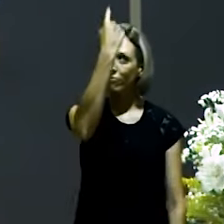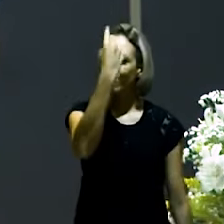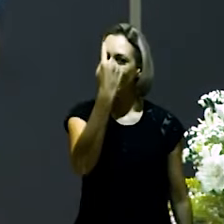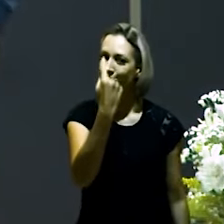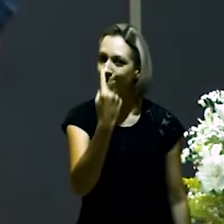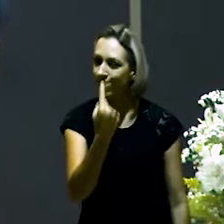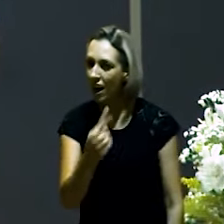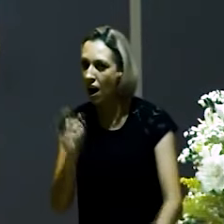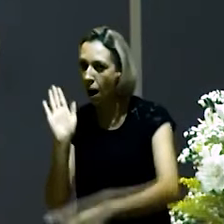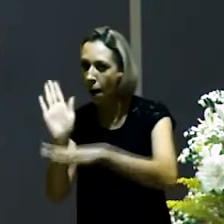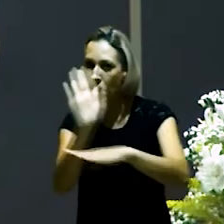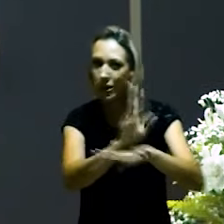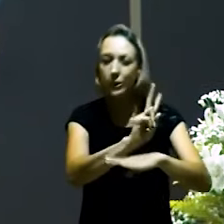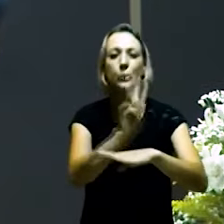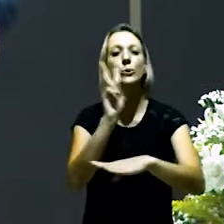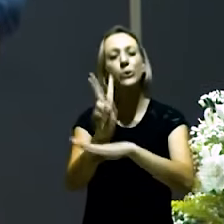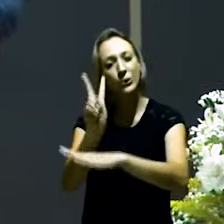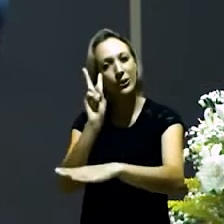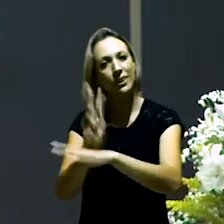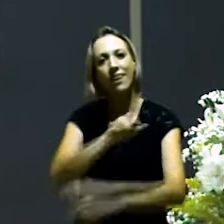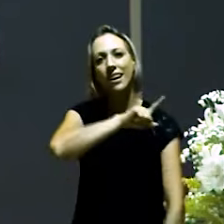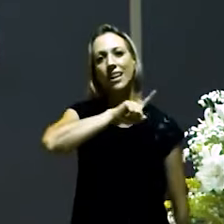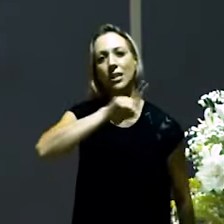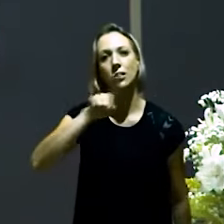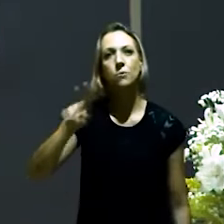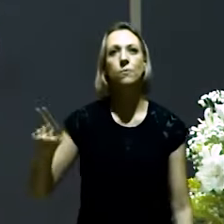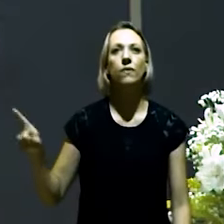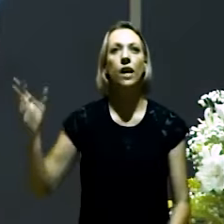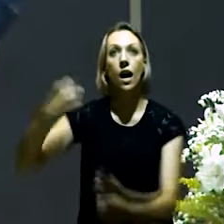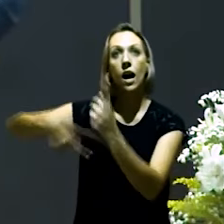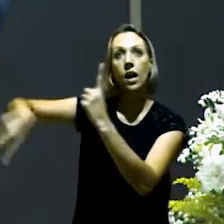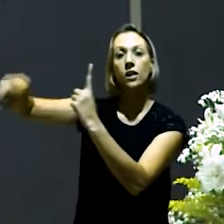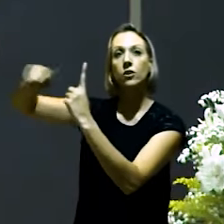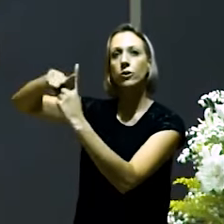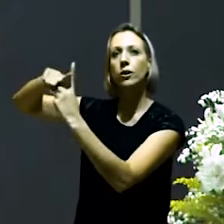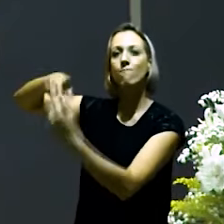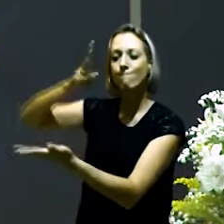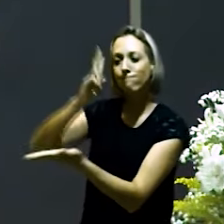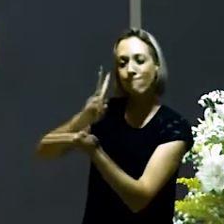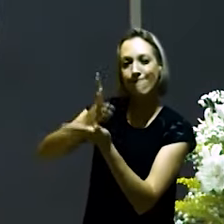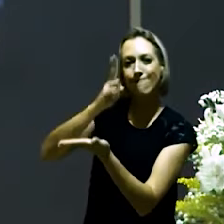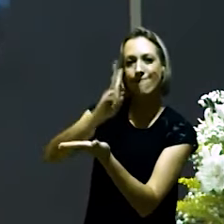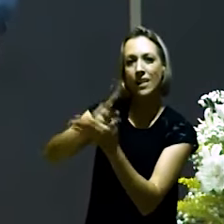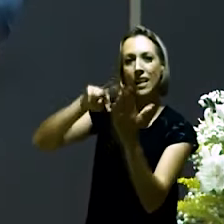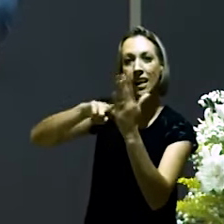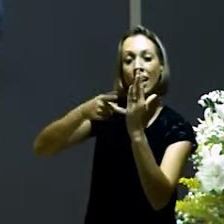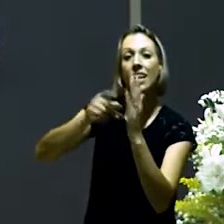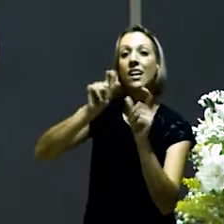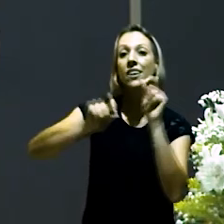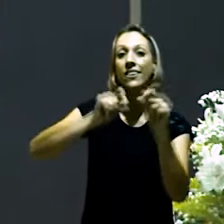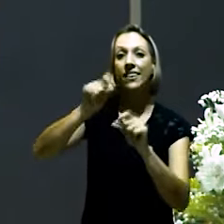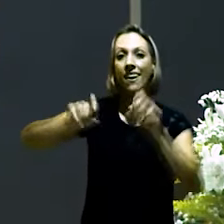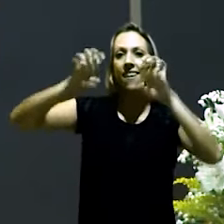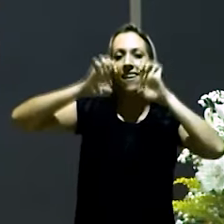A cruz era, a cruz foi, e a cruz sempre será a mensagem